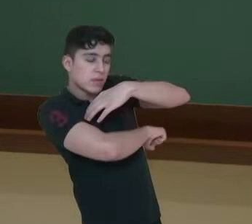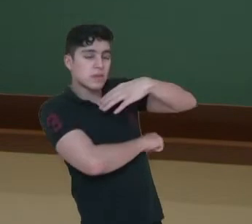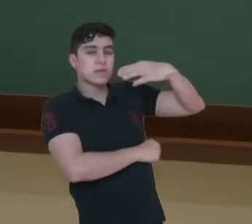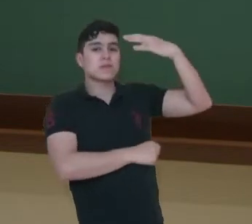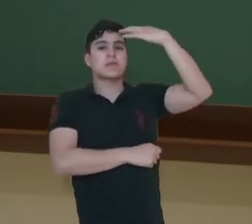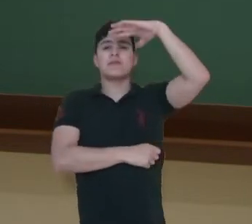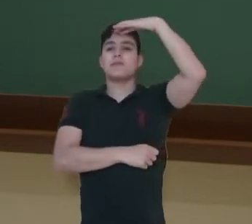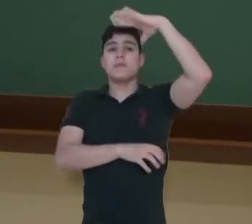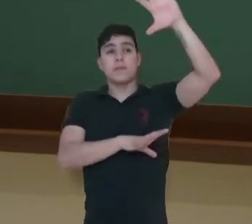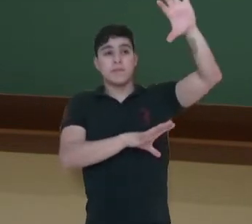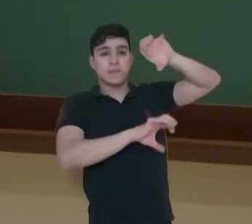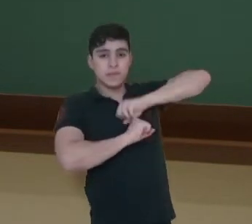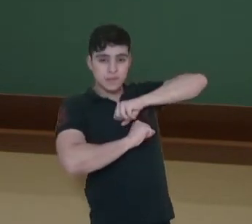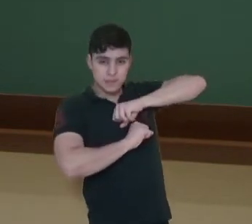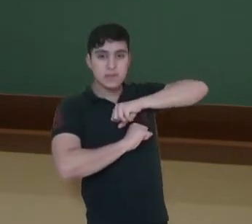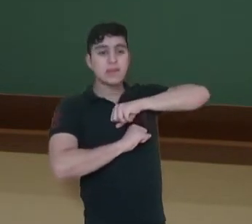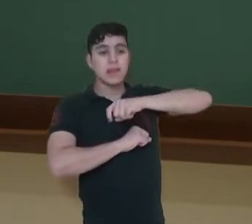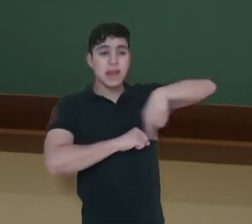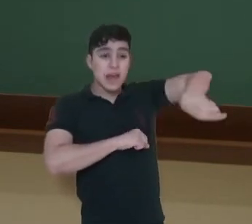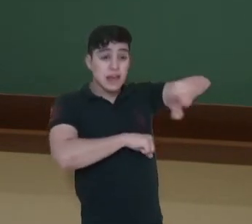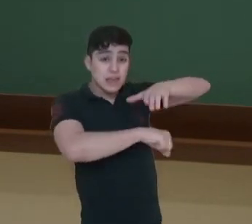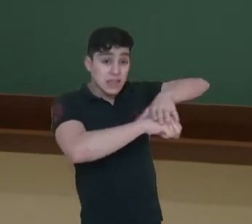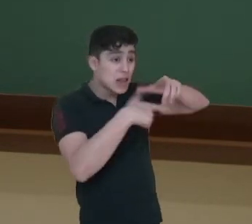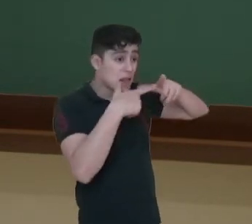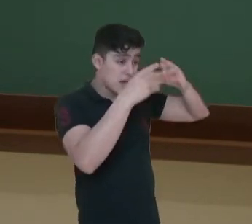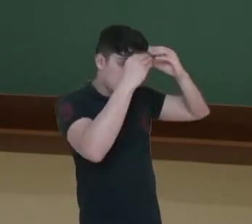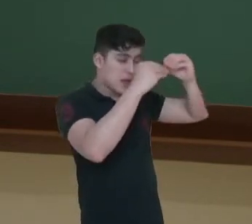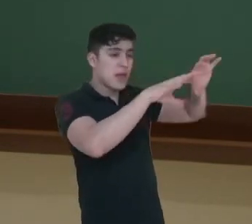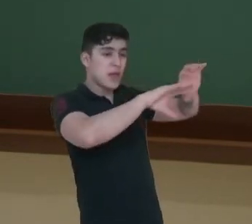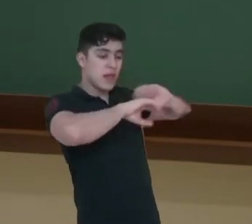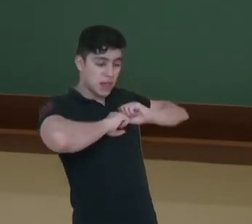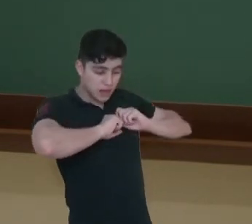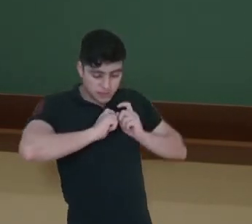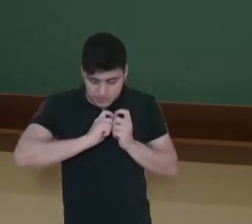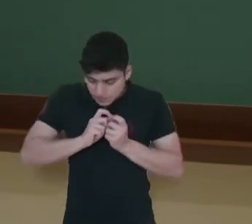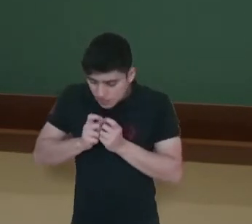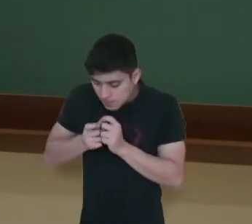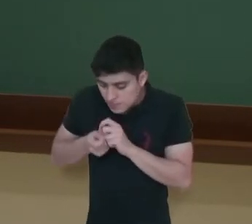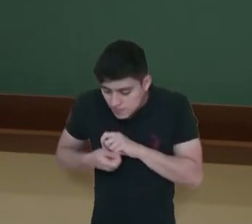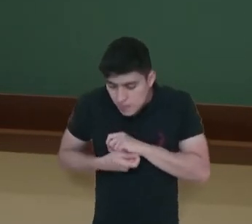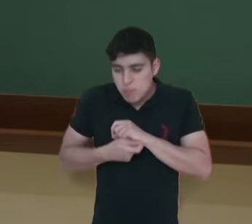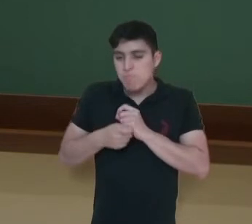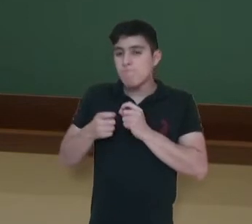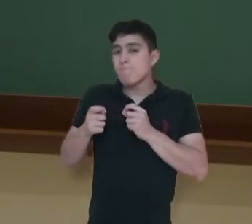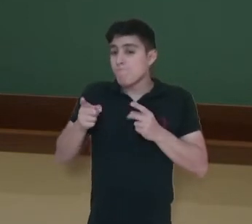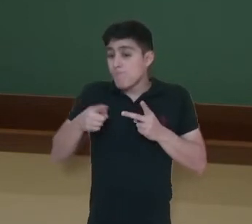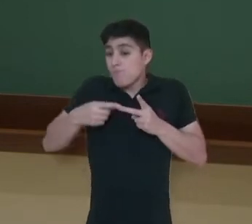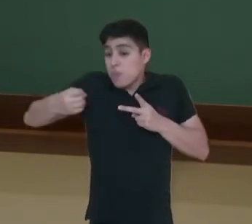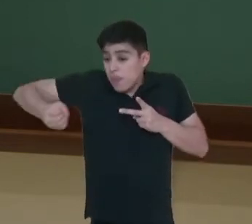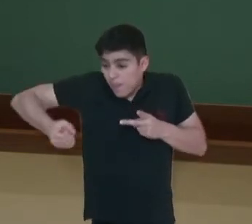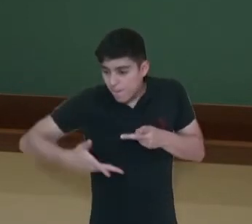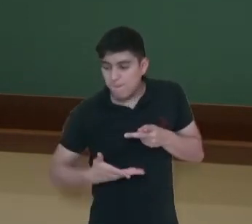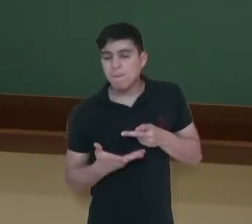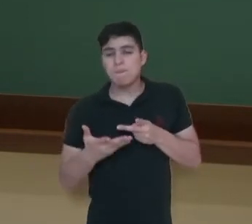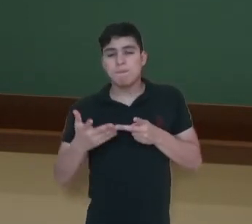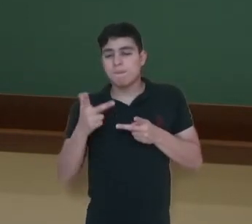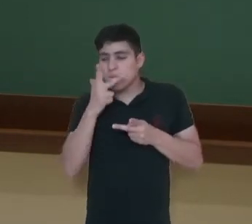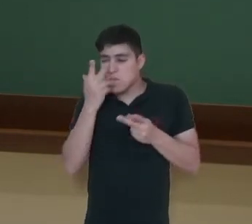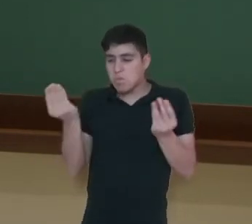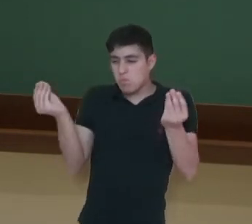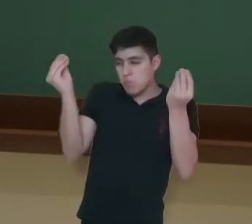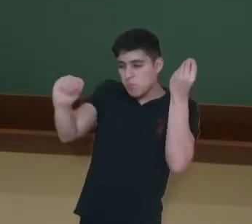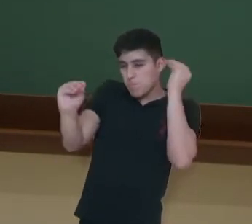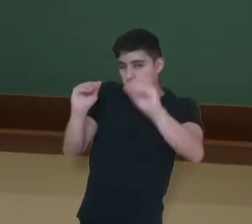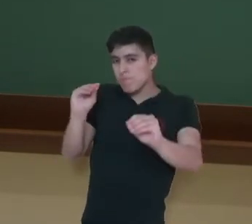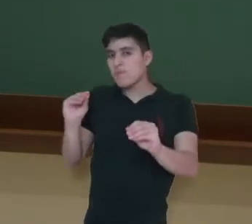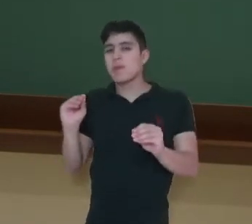e conseguiu fazer a linguagem, ele já pega uma linguagem mais mastigada, mas ele já começa a fazer as primeiras inovações. Eles começam a trazer já mais a questão